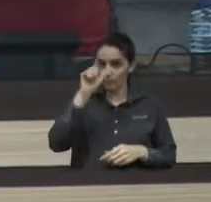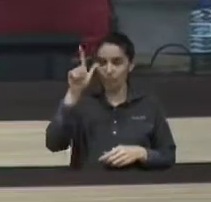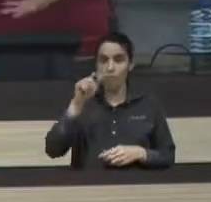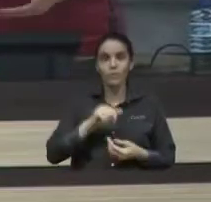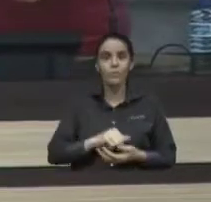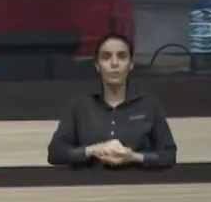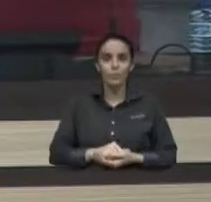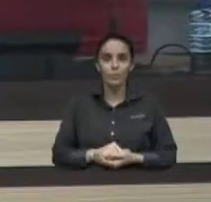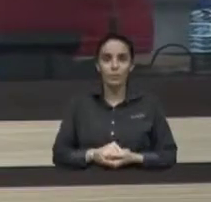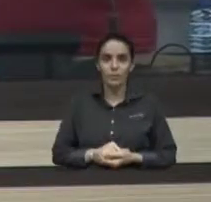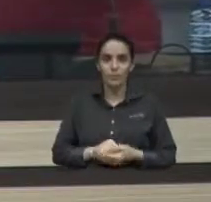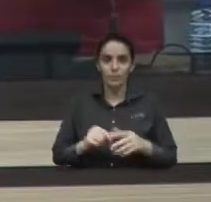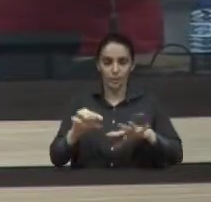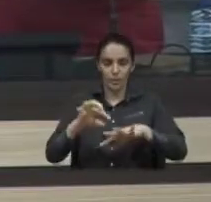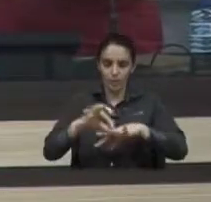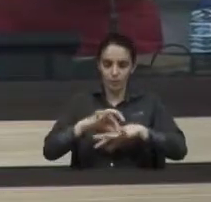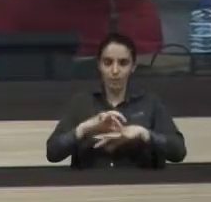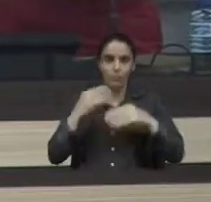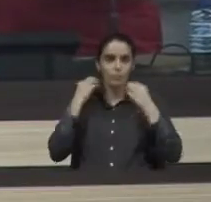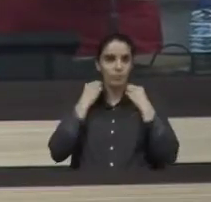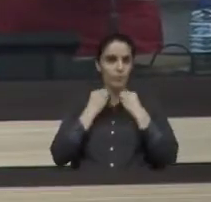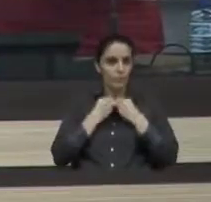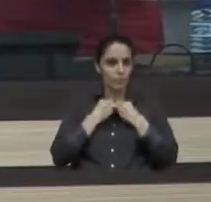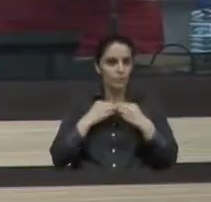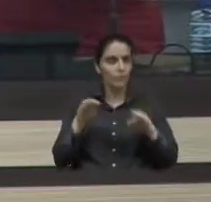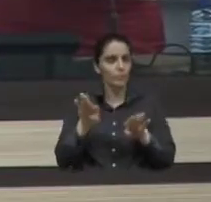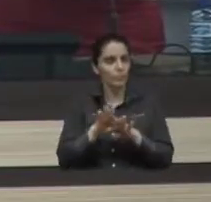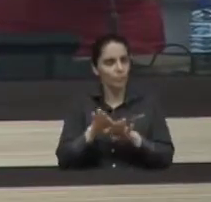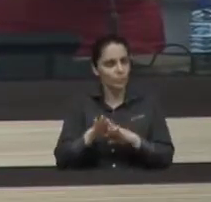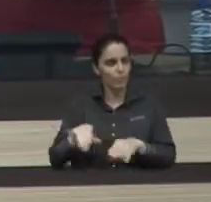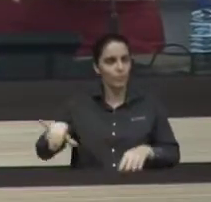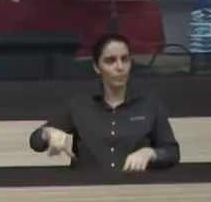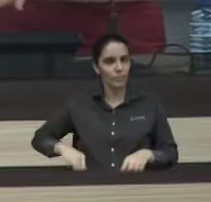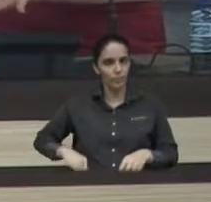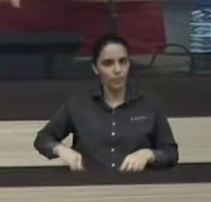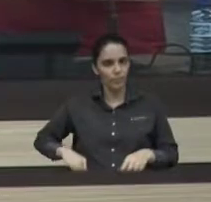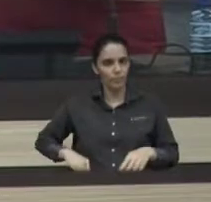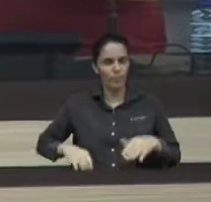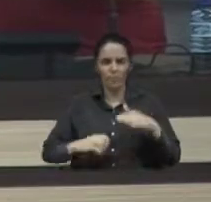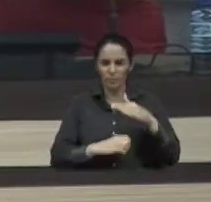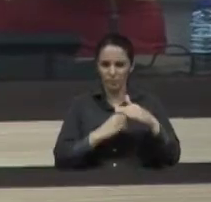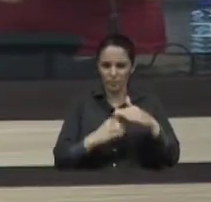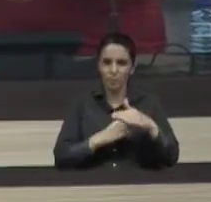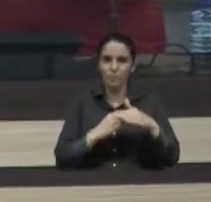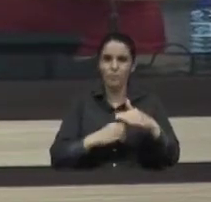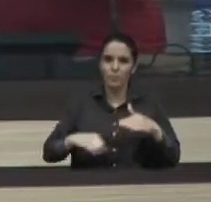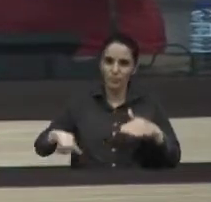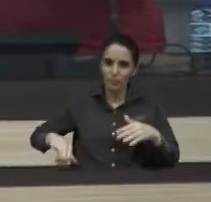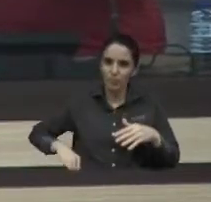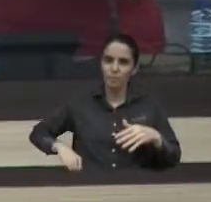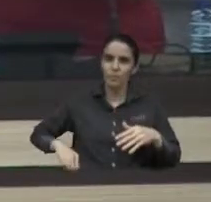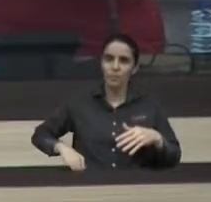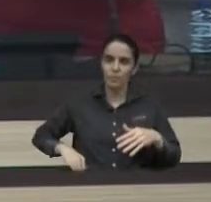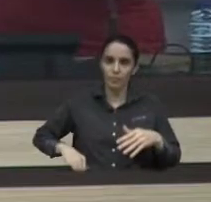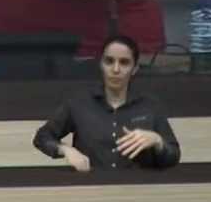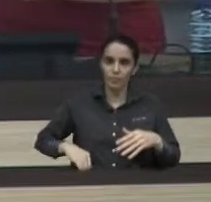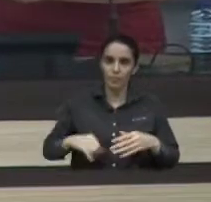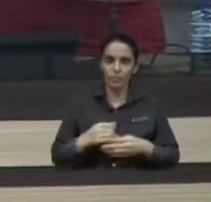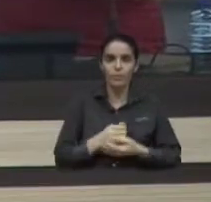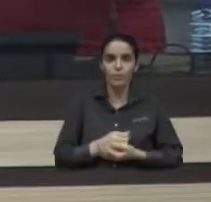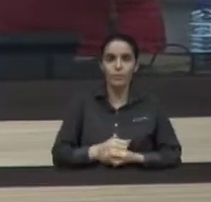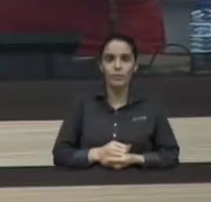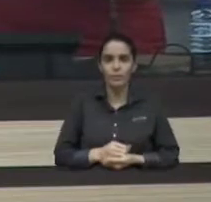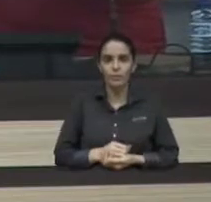de bijuterias, também sofremos, as empresas sofreram um grande baque pela